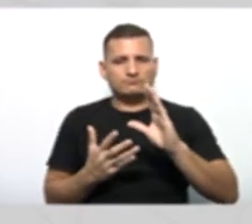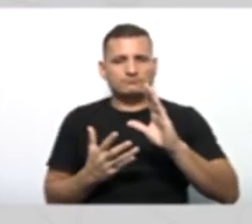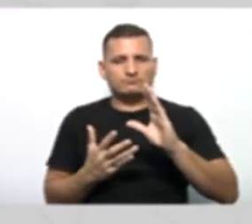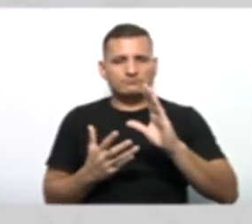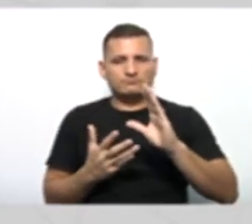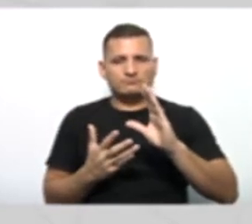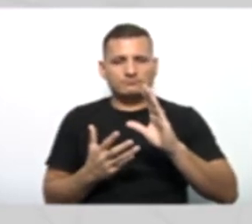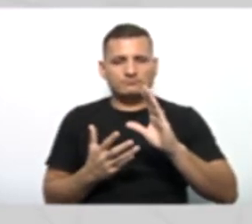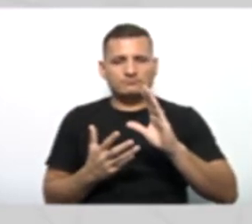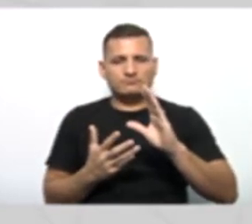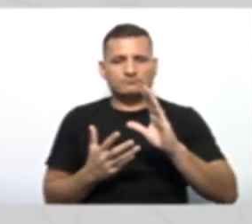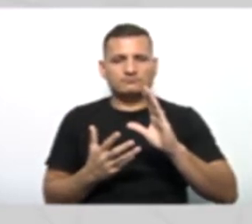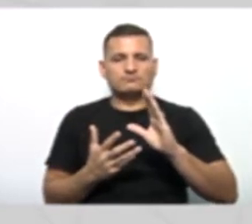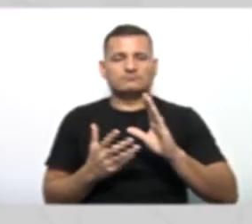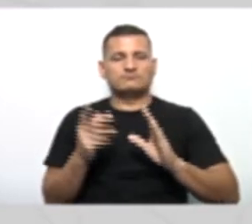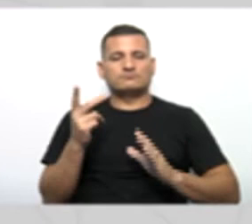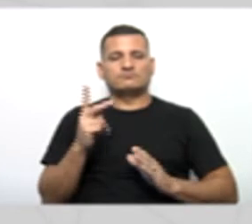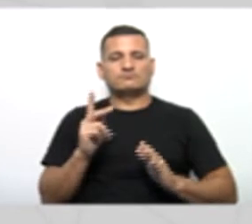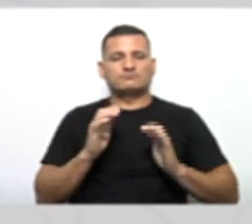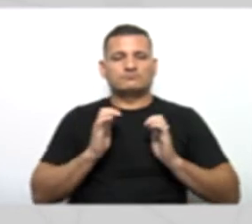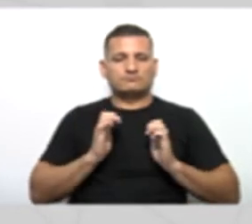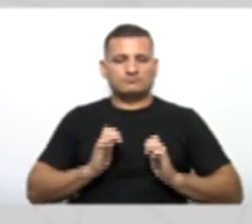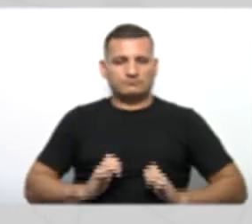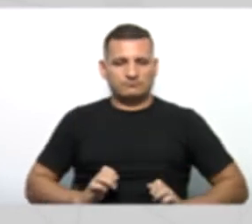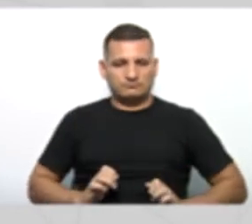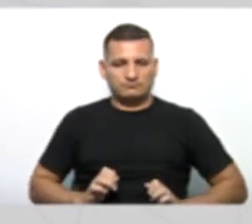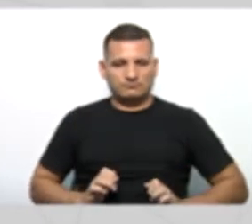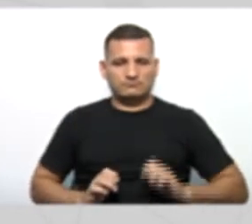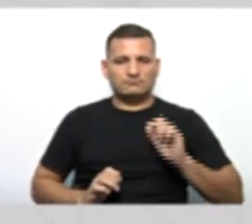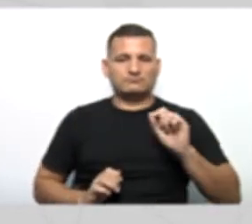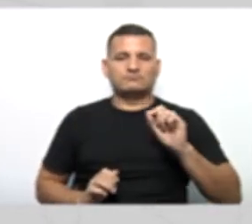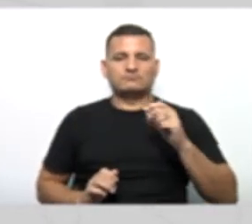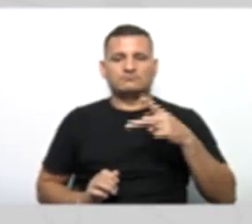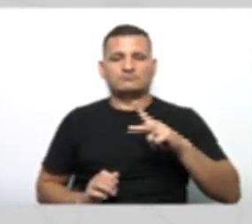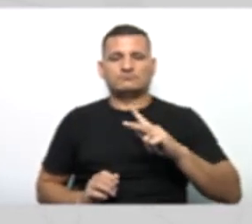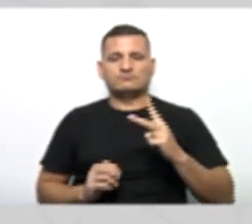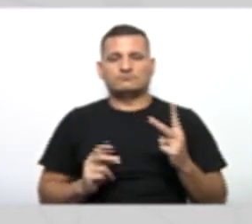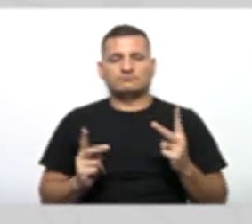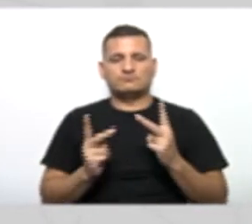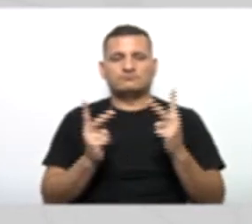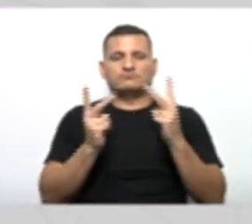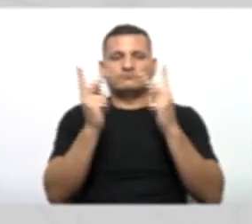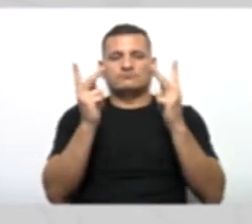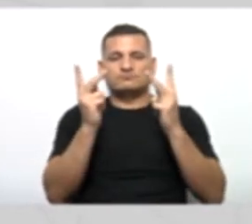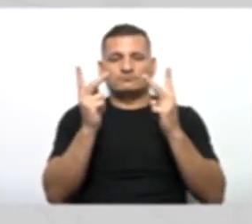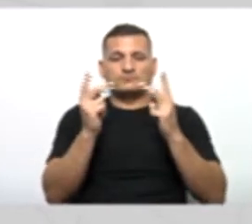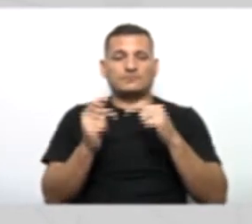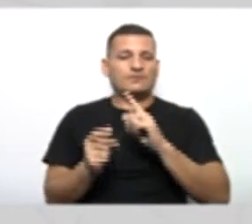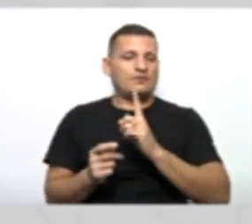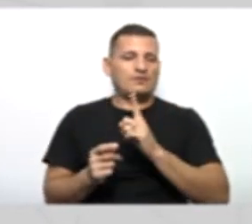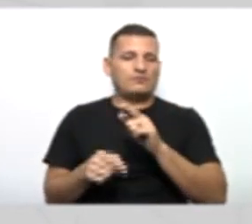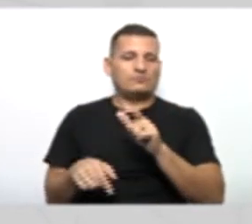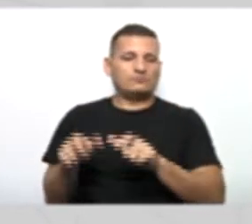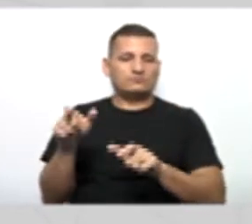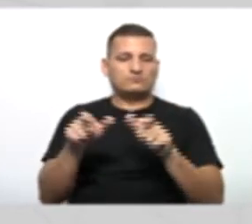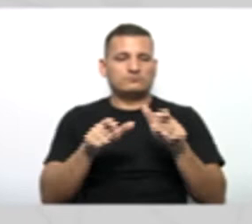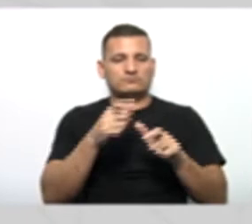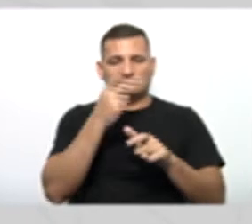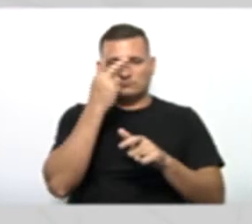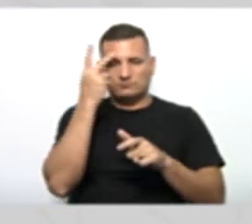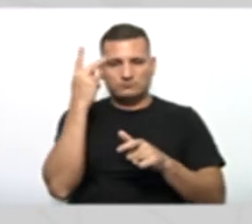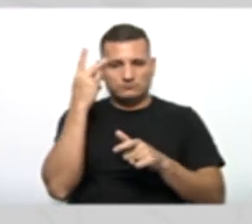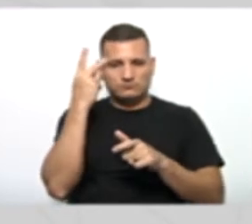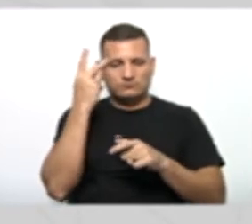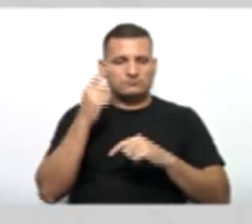pela medir pela ética na medida em que seus valores e não as pessoas que integram a organização